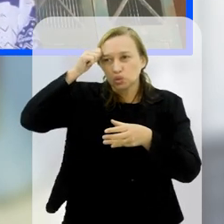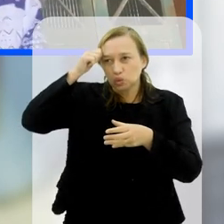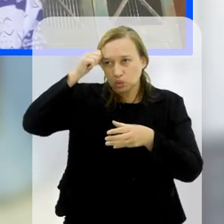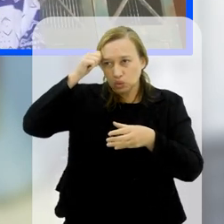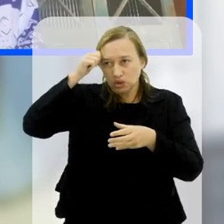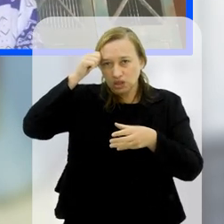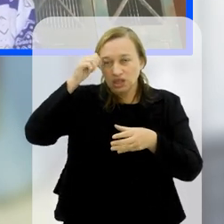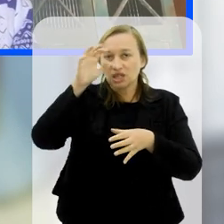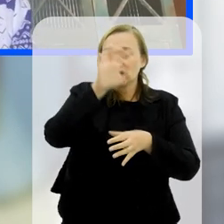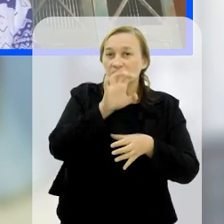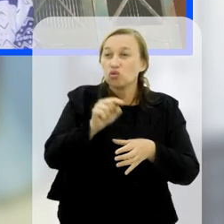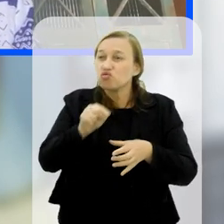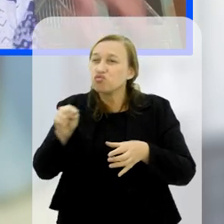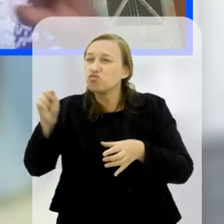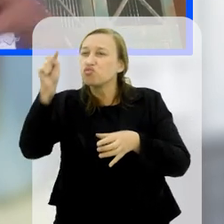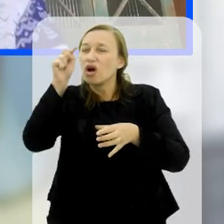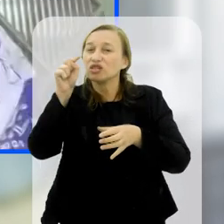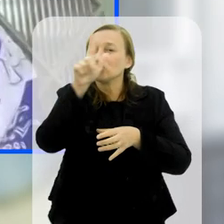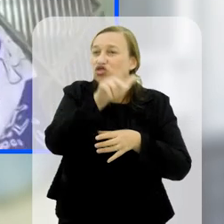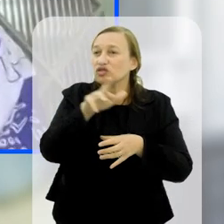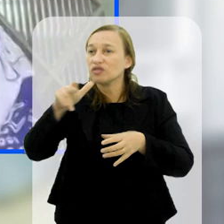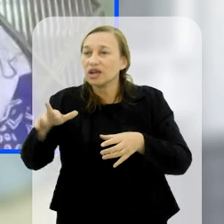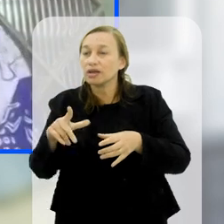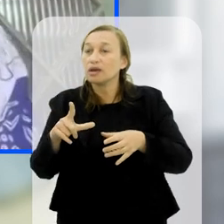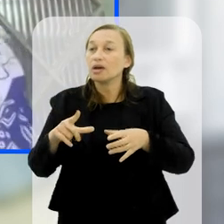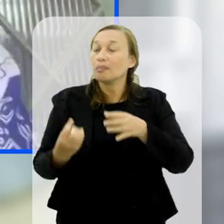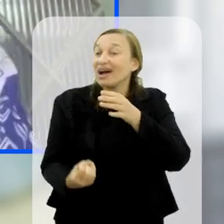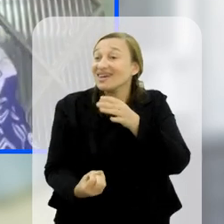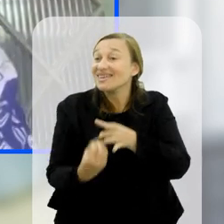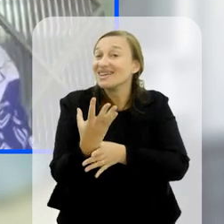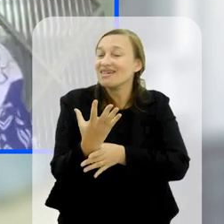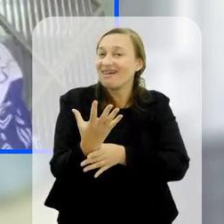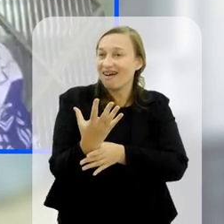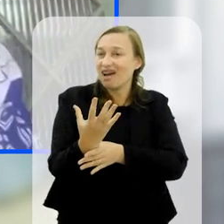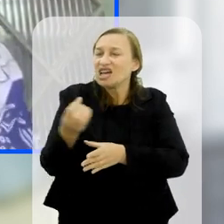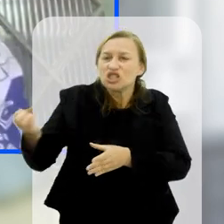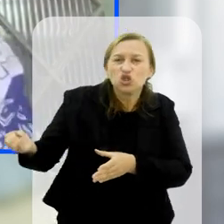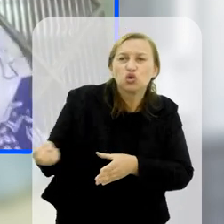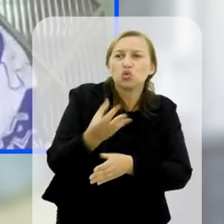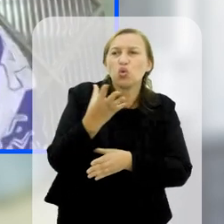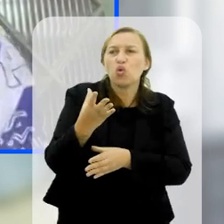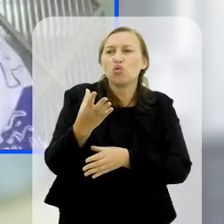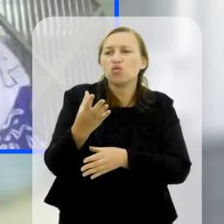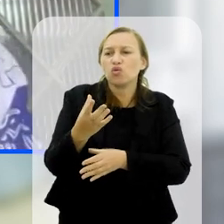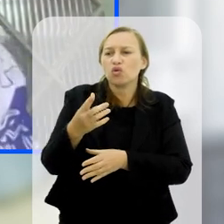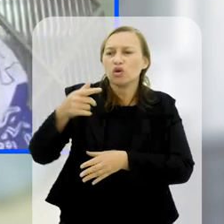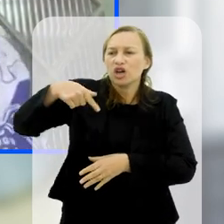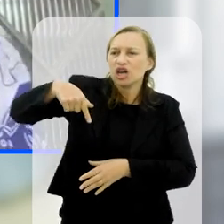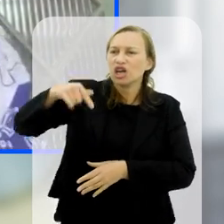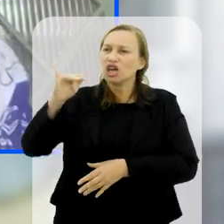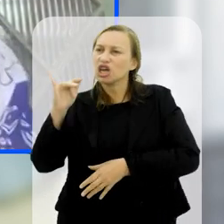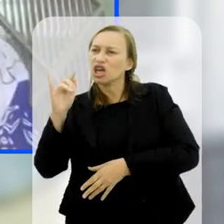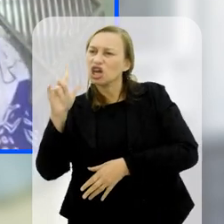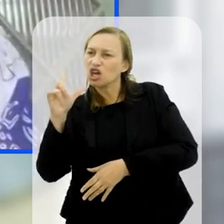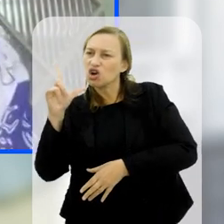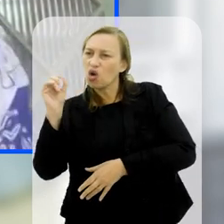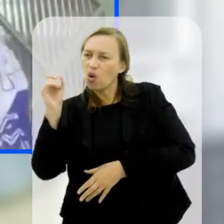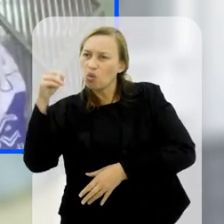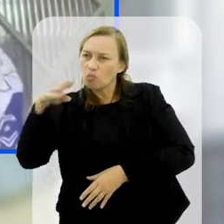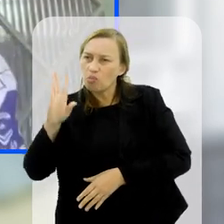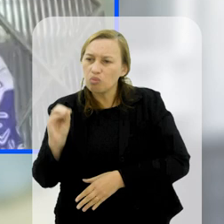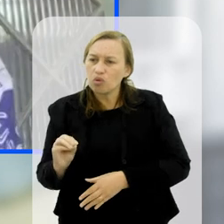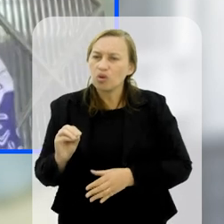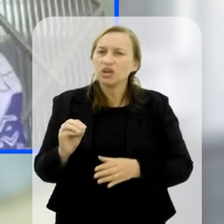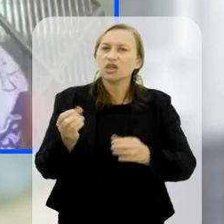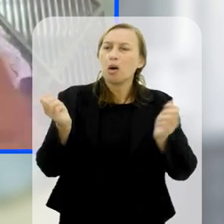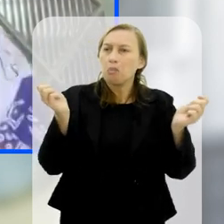em estados diferentes, para internamente construir esse novo quilombo, essa nova